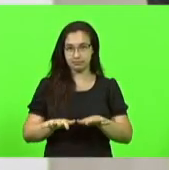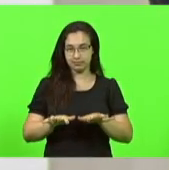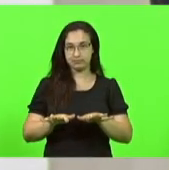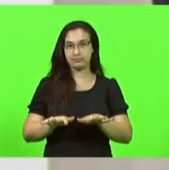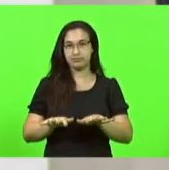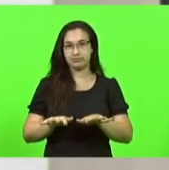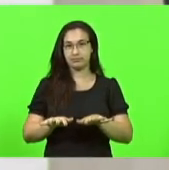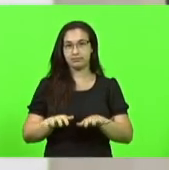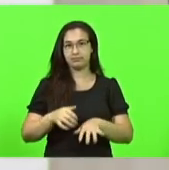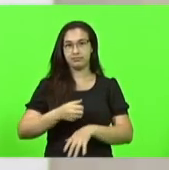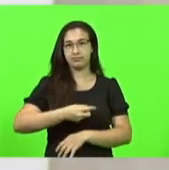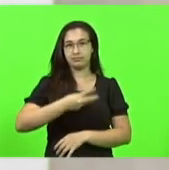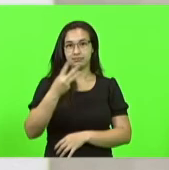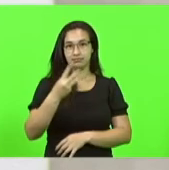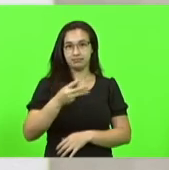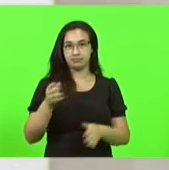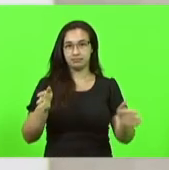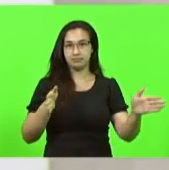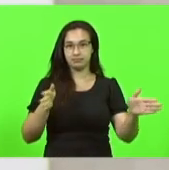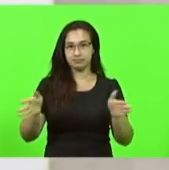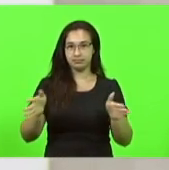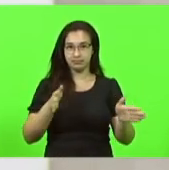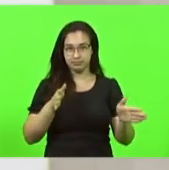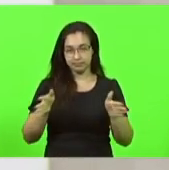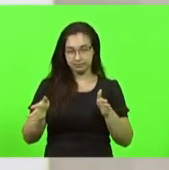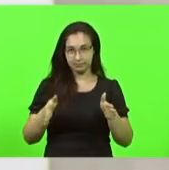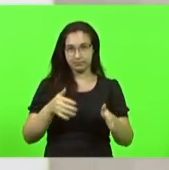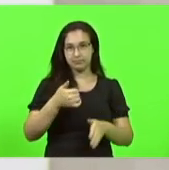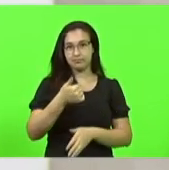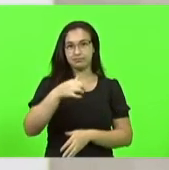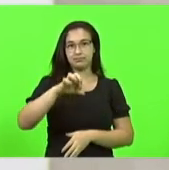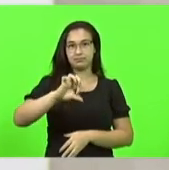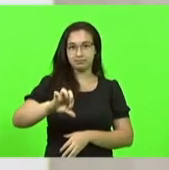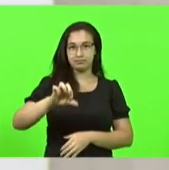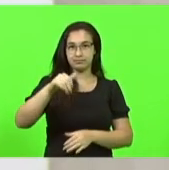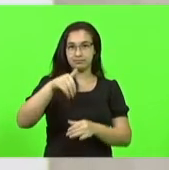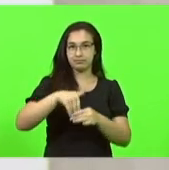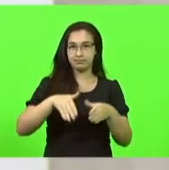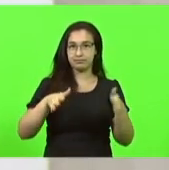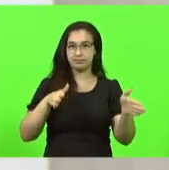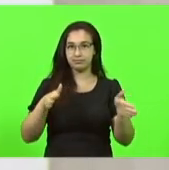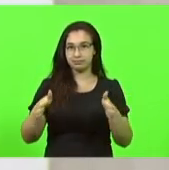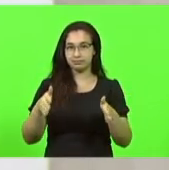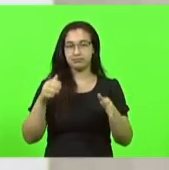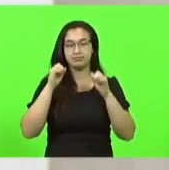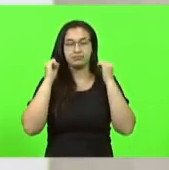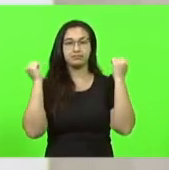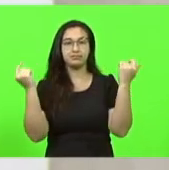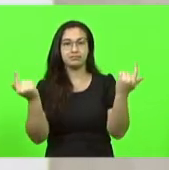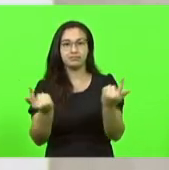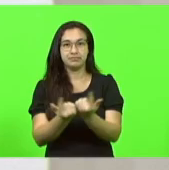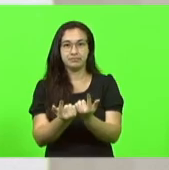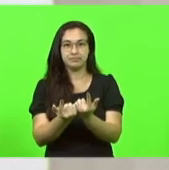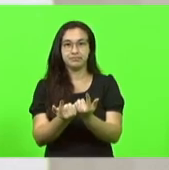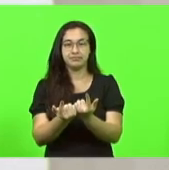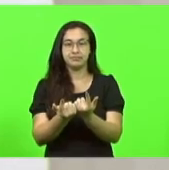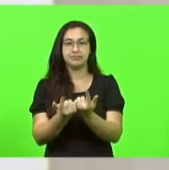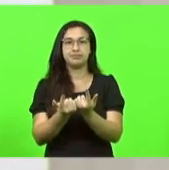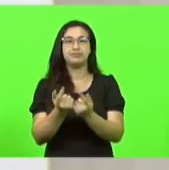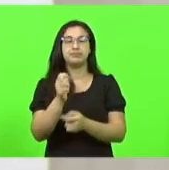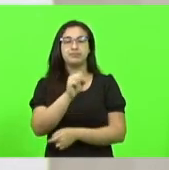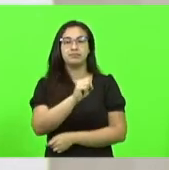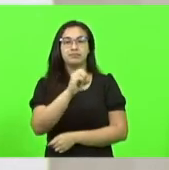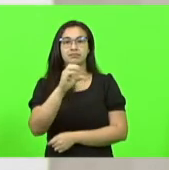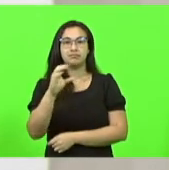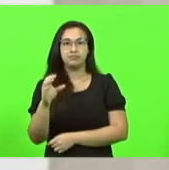da terceira sessão legislativa, da décima nona legislatura, da Assembleia Legislativa do Estado de